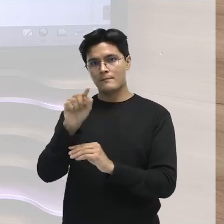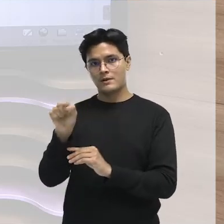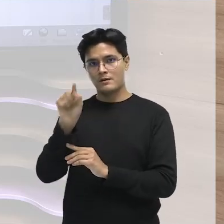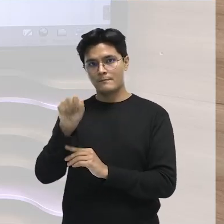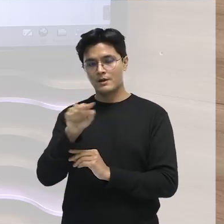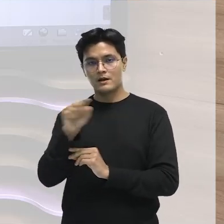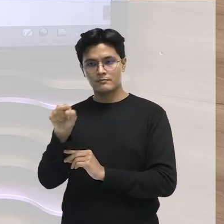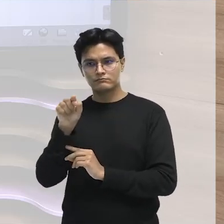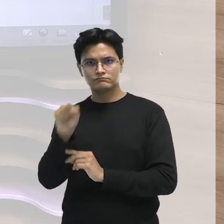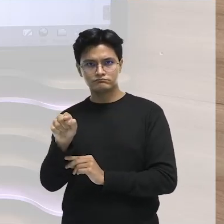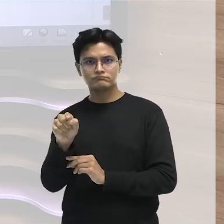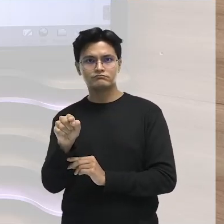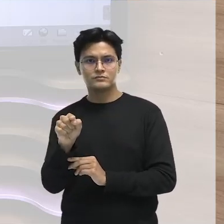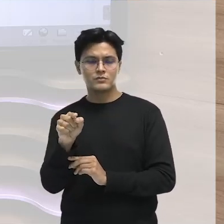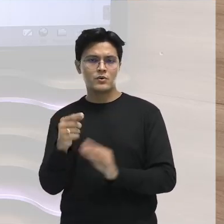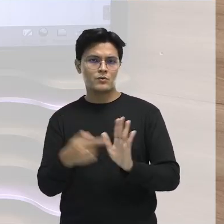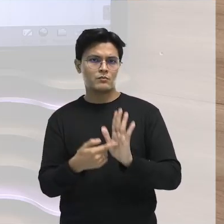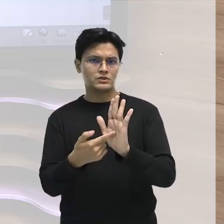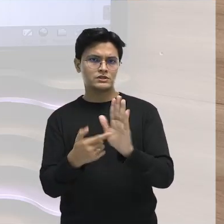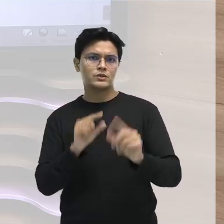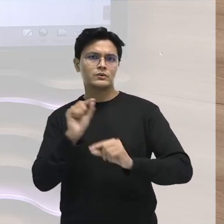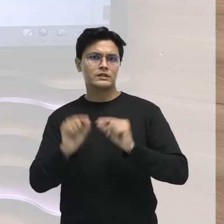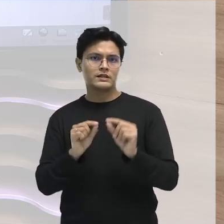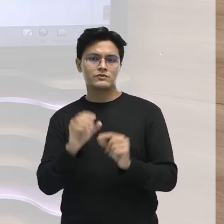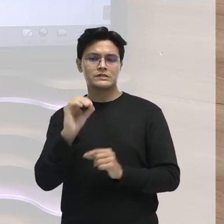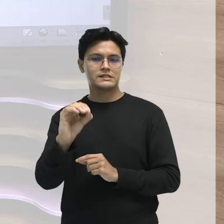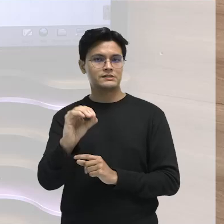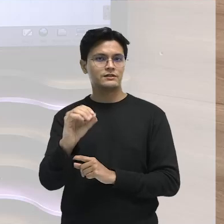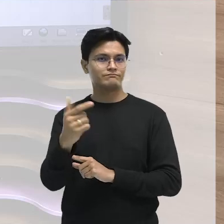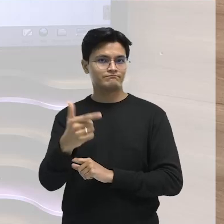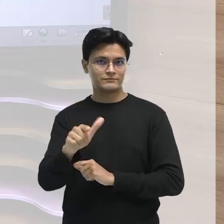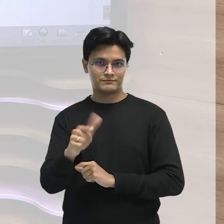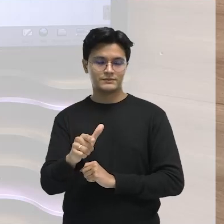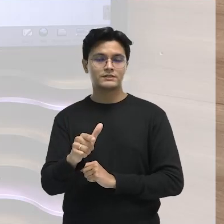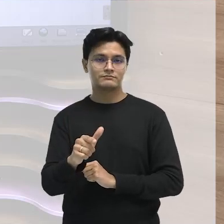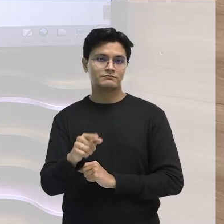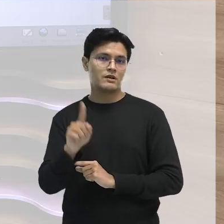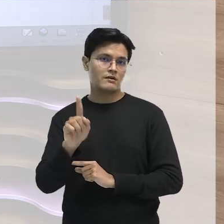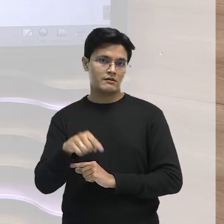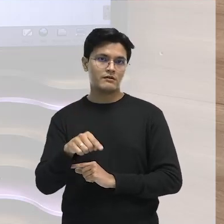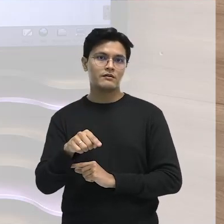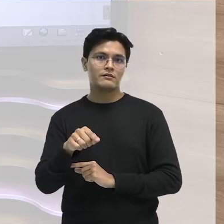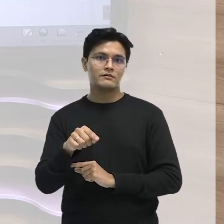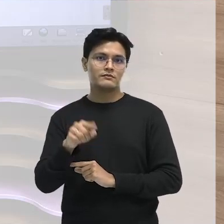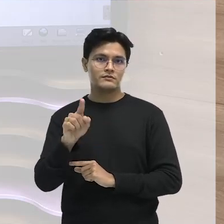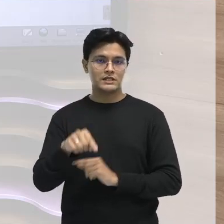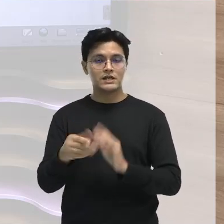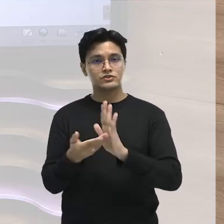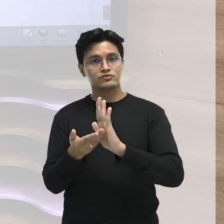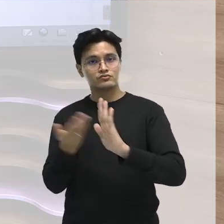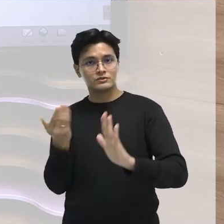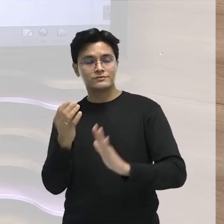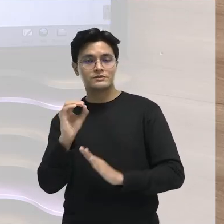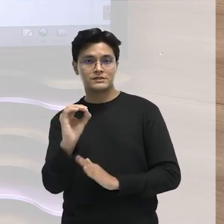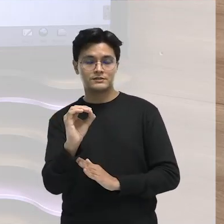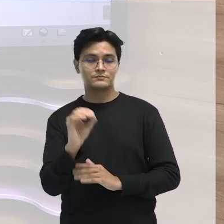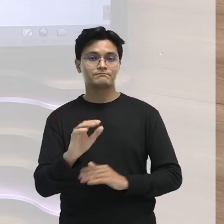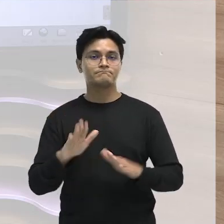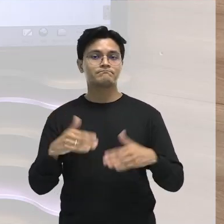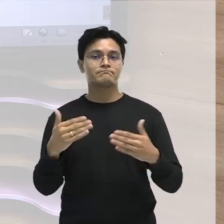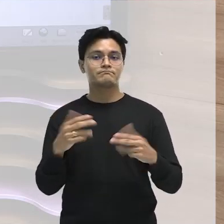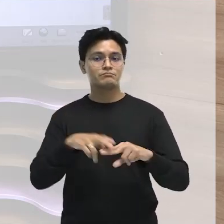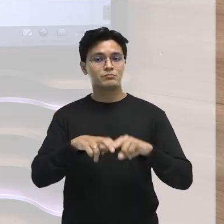demonstrando que nesse conjunto o zero ele não faz parte, tá bom? É uma forma de excluir o zero do conjunto. Por